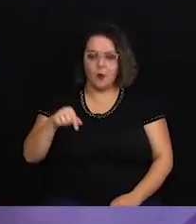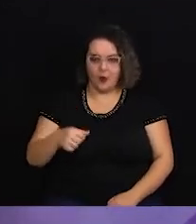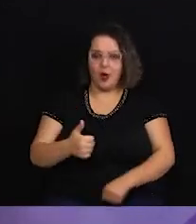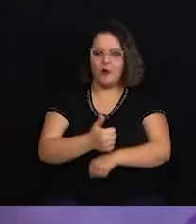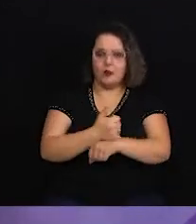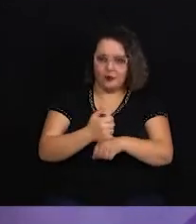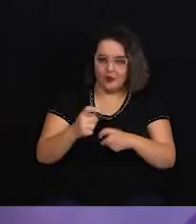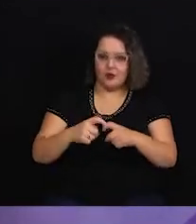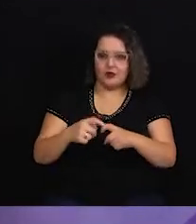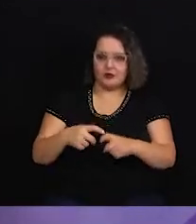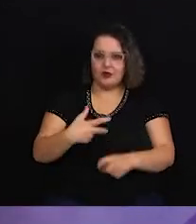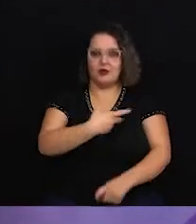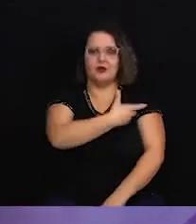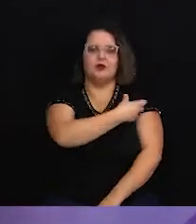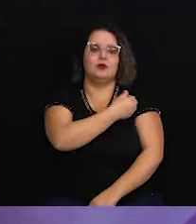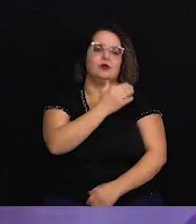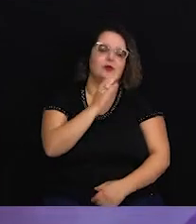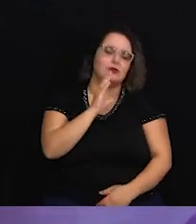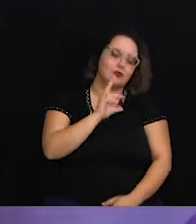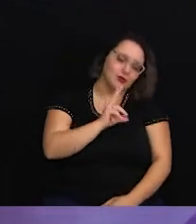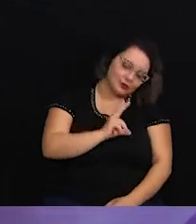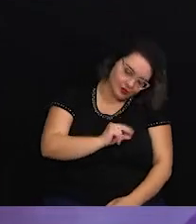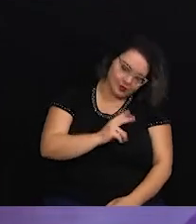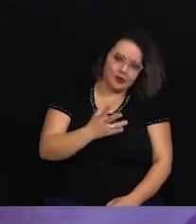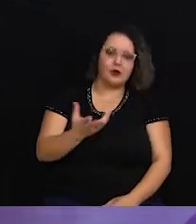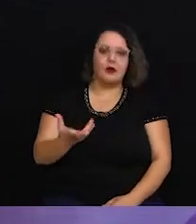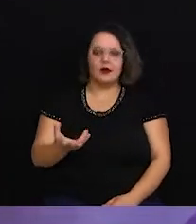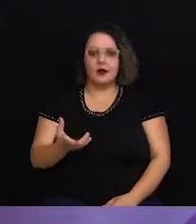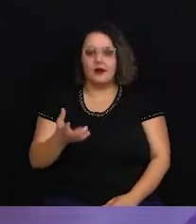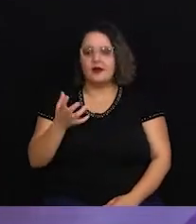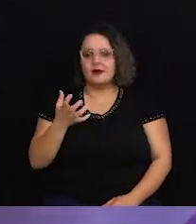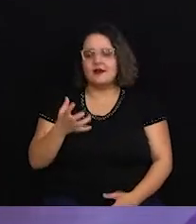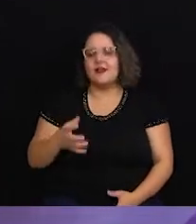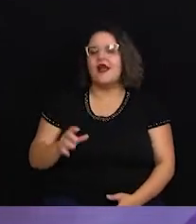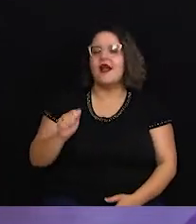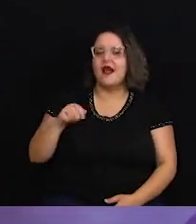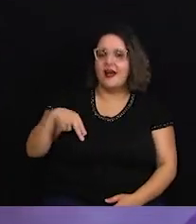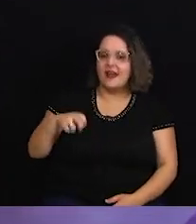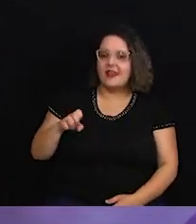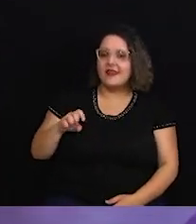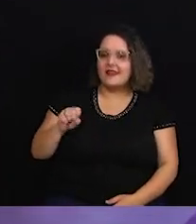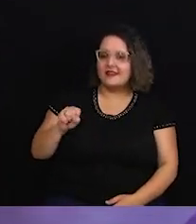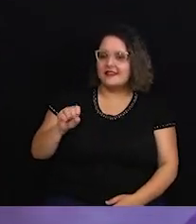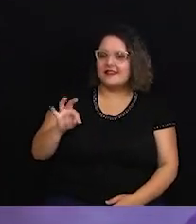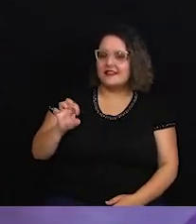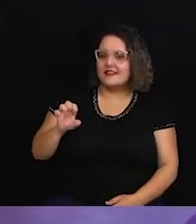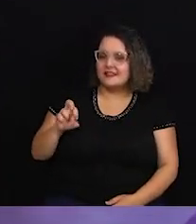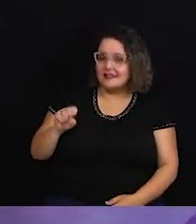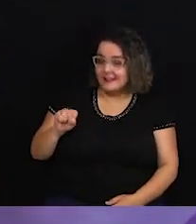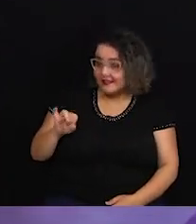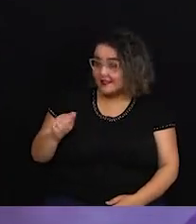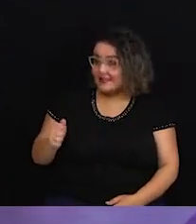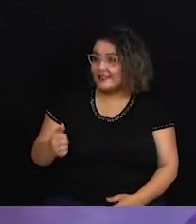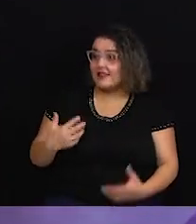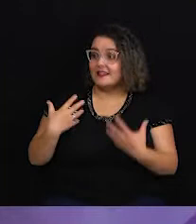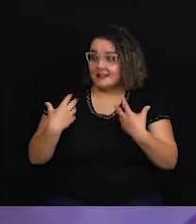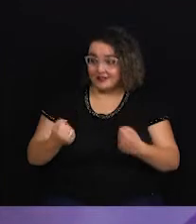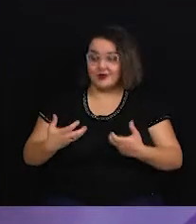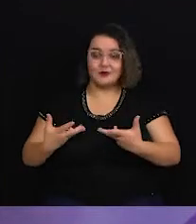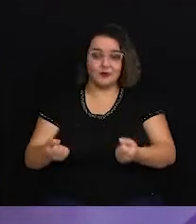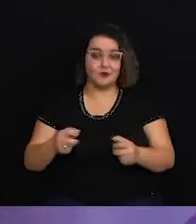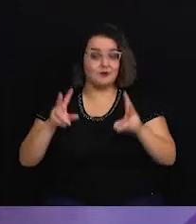ele é anestesista e diretor-presidente do grupo Care Anestesia, aceitou o nosso convite para falar desse tema